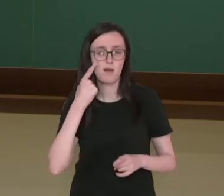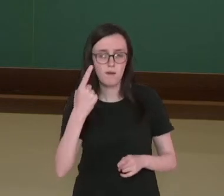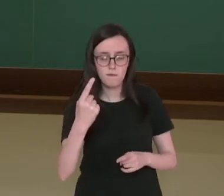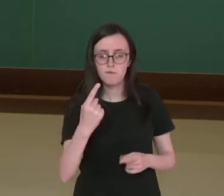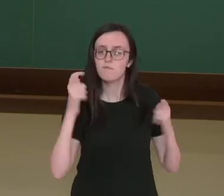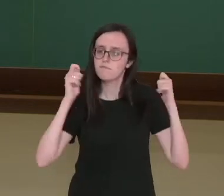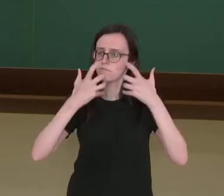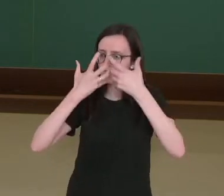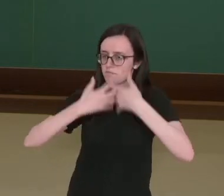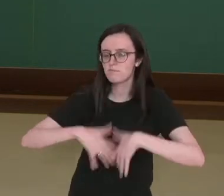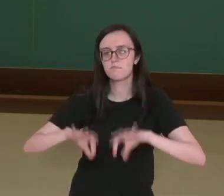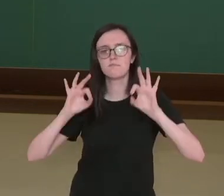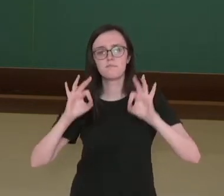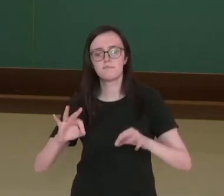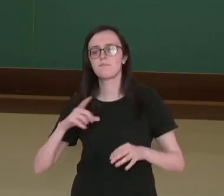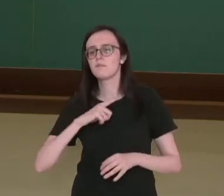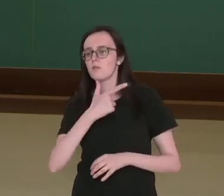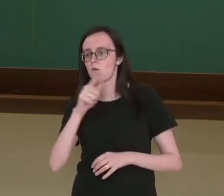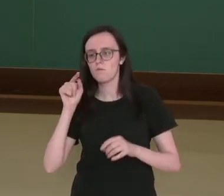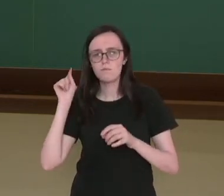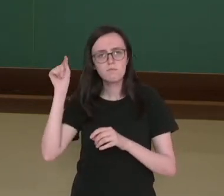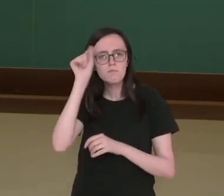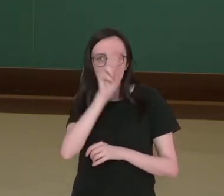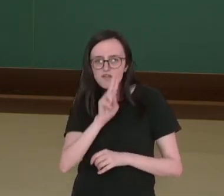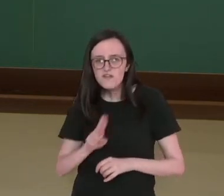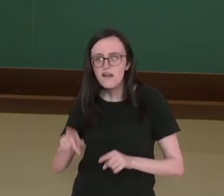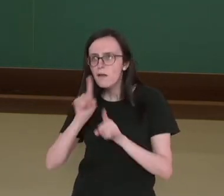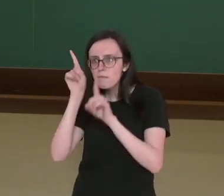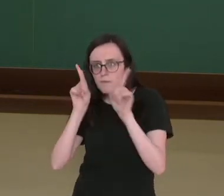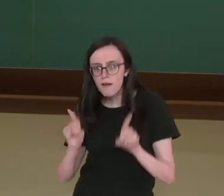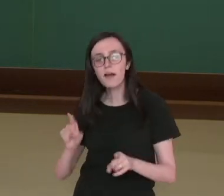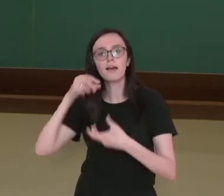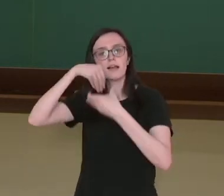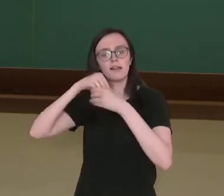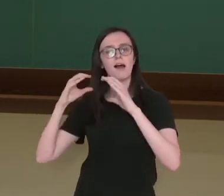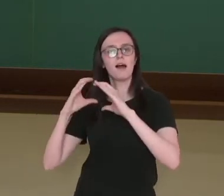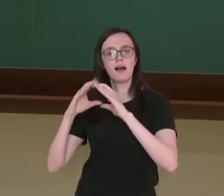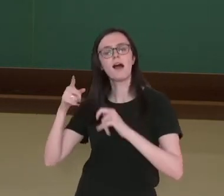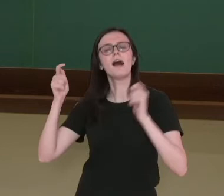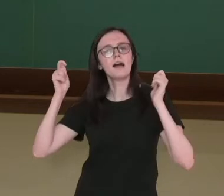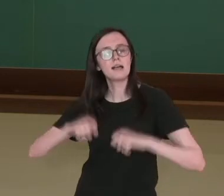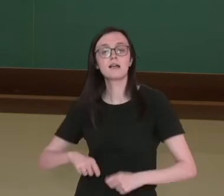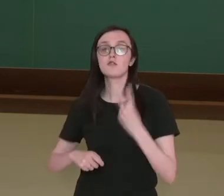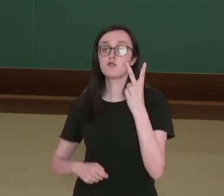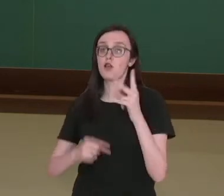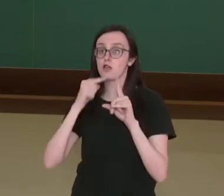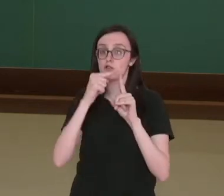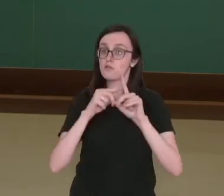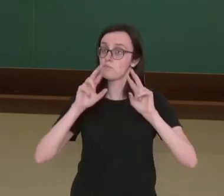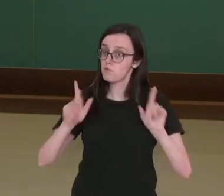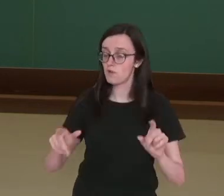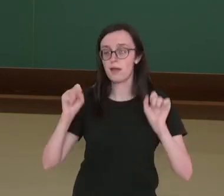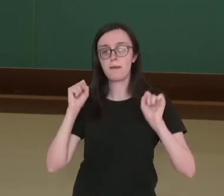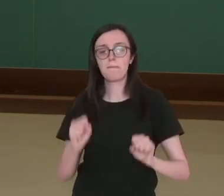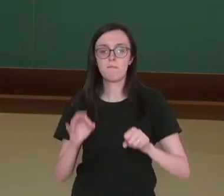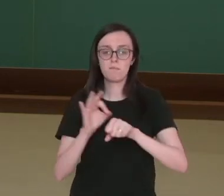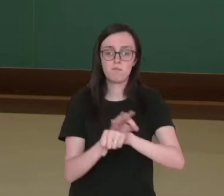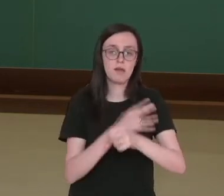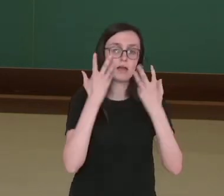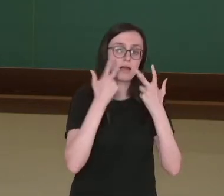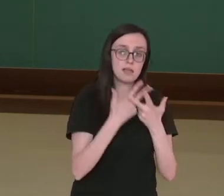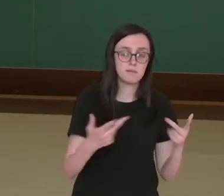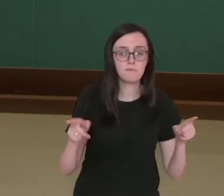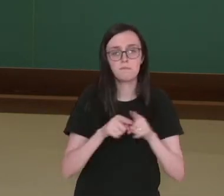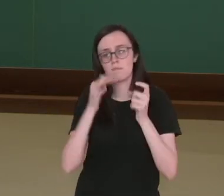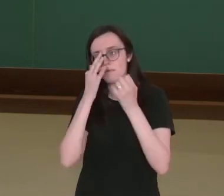ela funcionar, complexo Golgi, mitocôndria, retículo endoplasmático. E ela pode ser de dois tipos, pode ser célula animal e